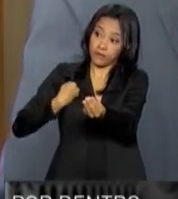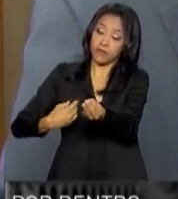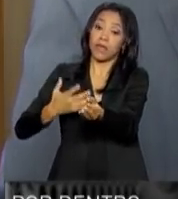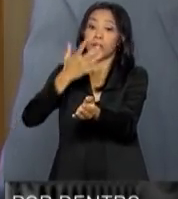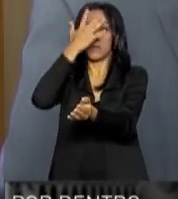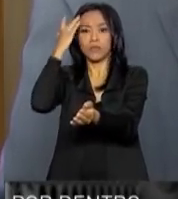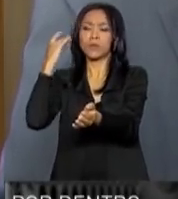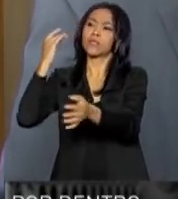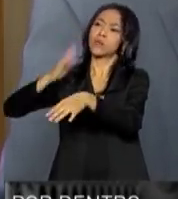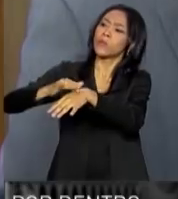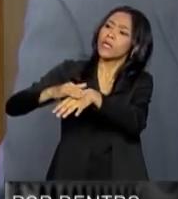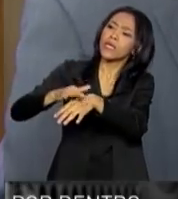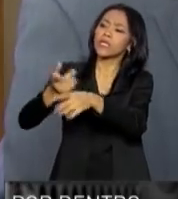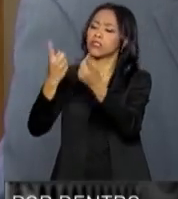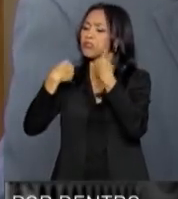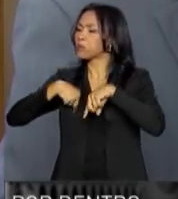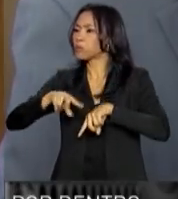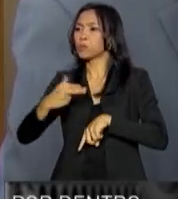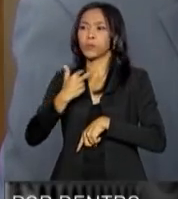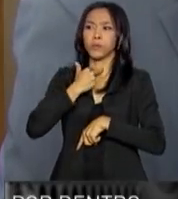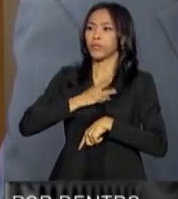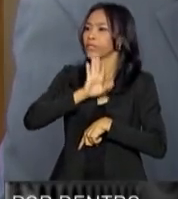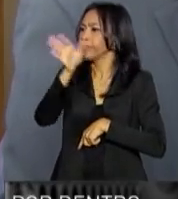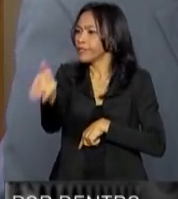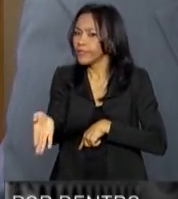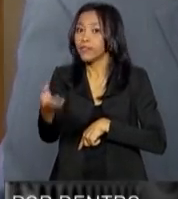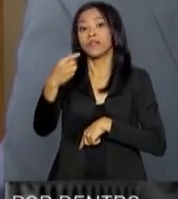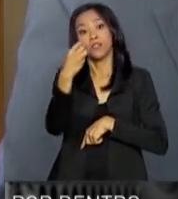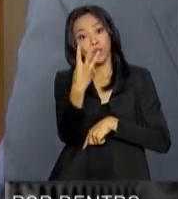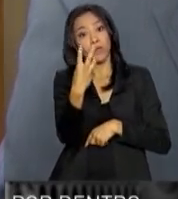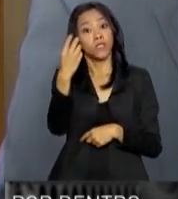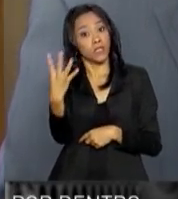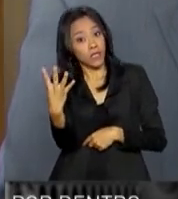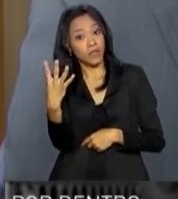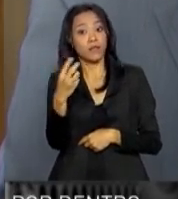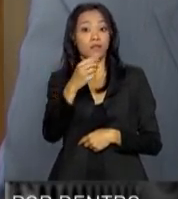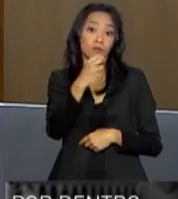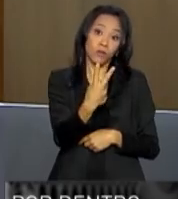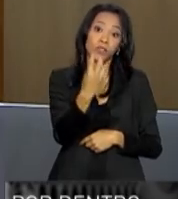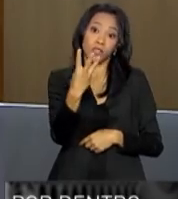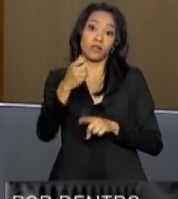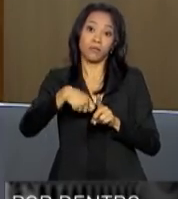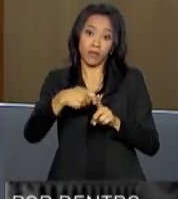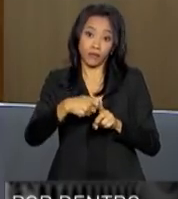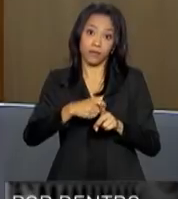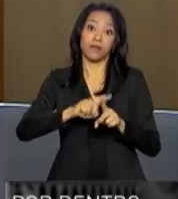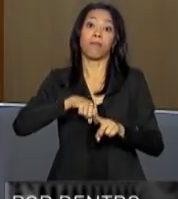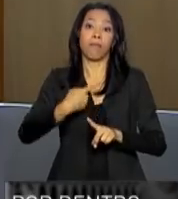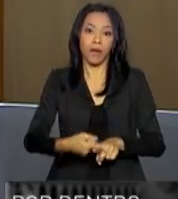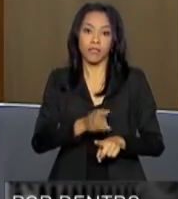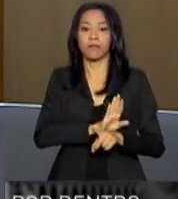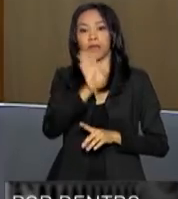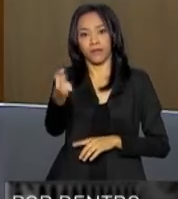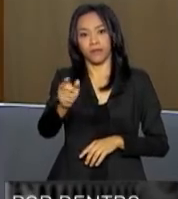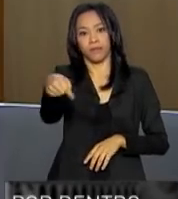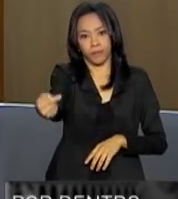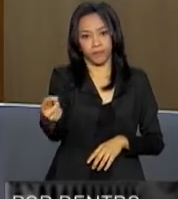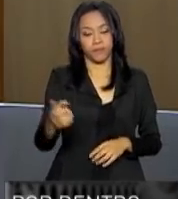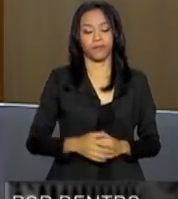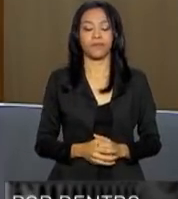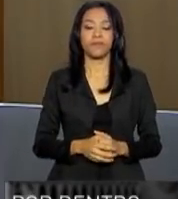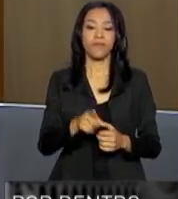momento pra que ele tem aí 23 meses a mais para fazer o recadastramento agradeço a participação do cacau borges da